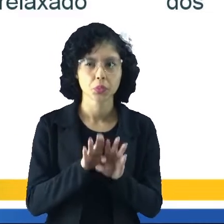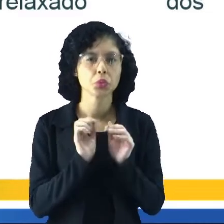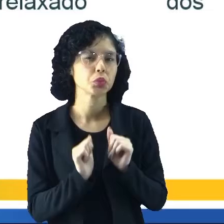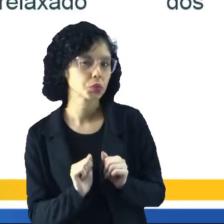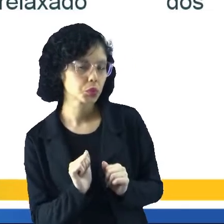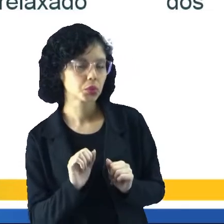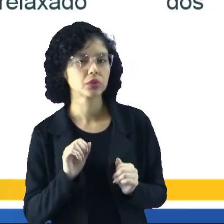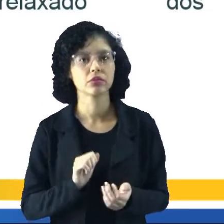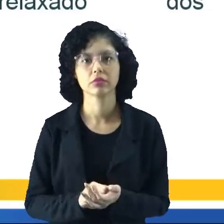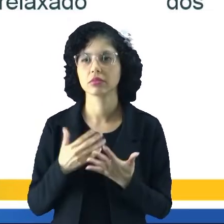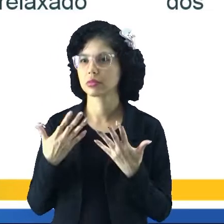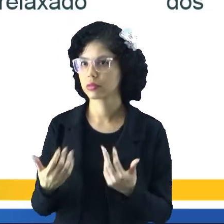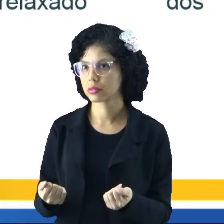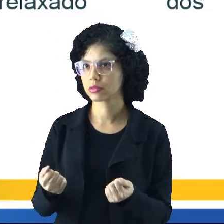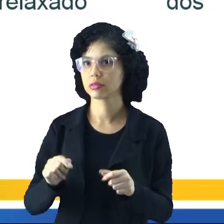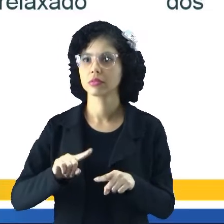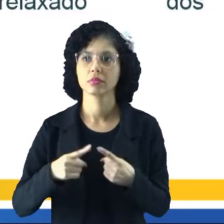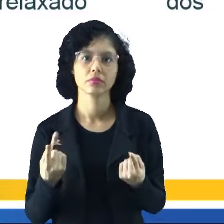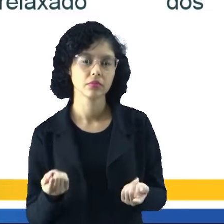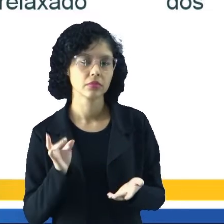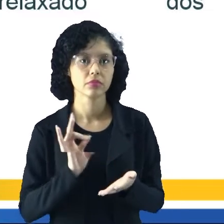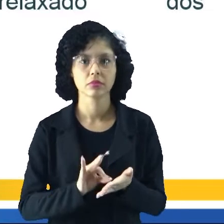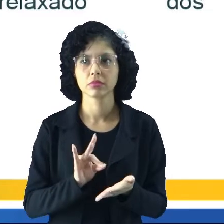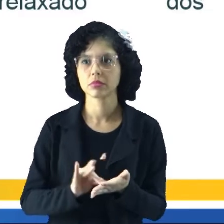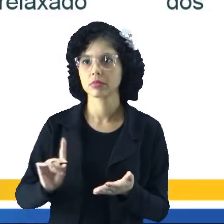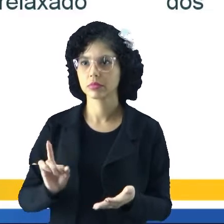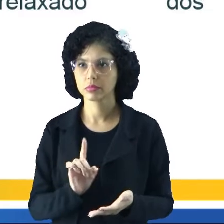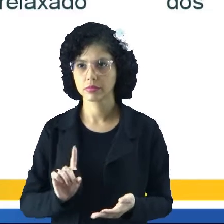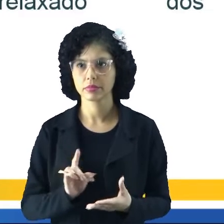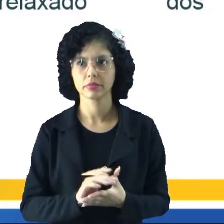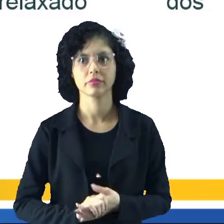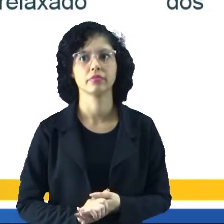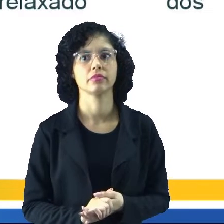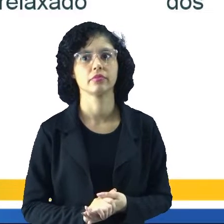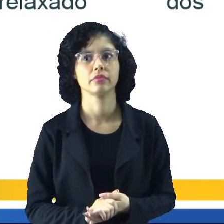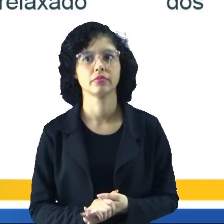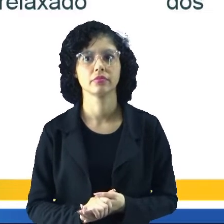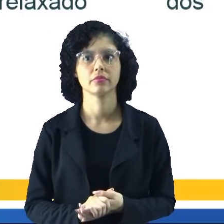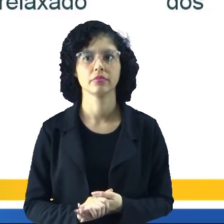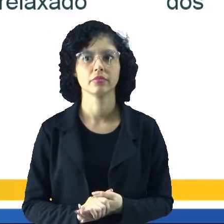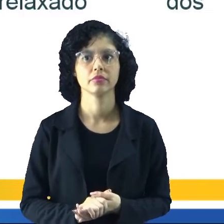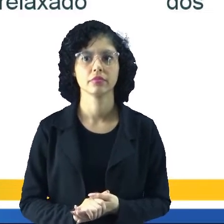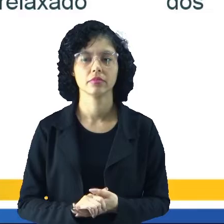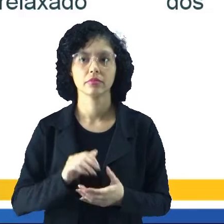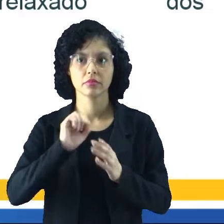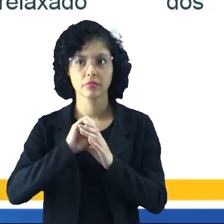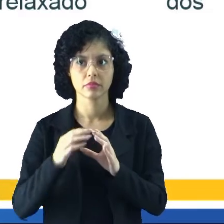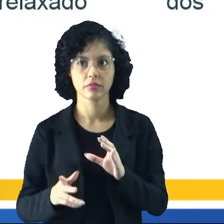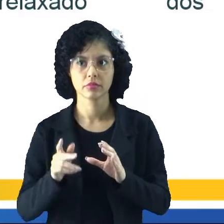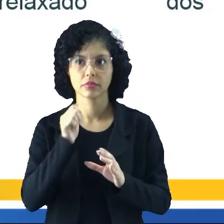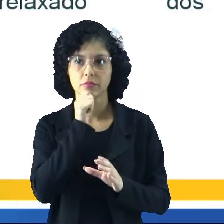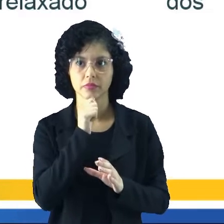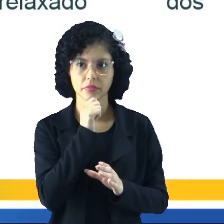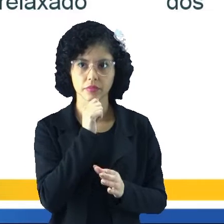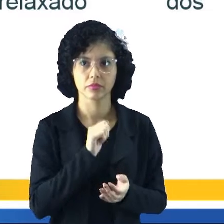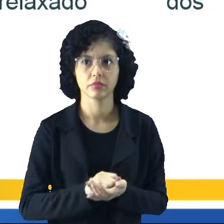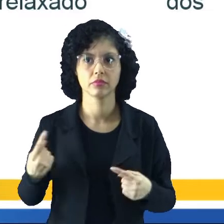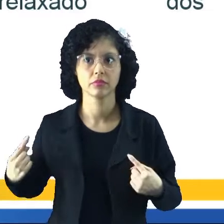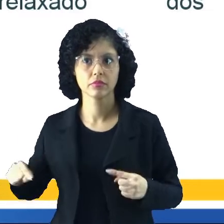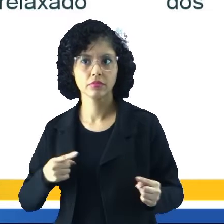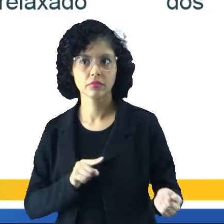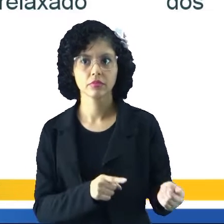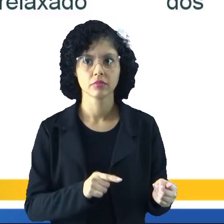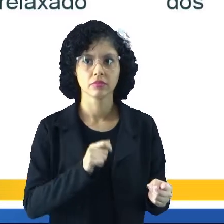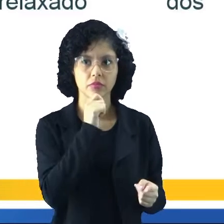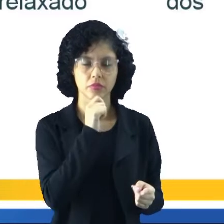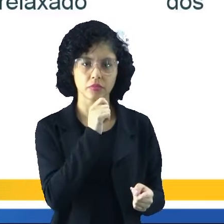poderia ser aceita, né? Mas que na verdade não é. Vamos ver a B. Descaracterização do convite é um desafio. Não, na verdade